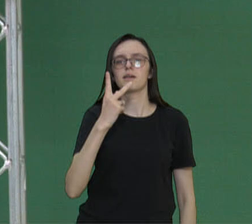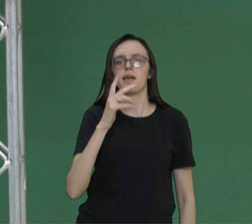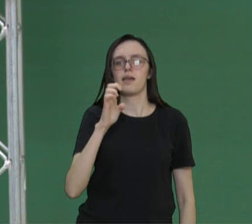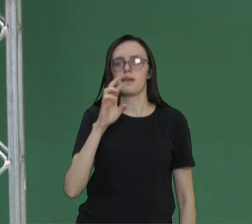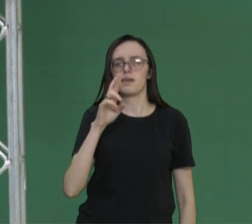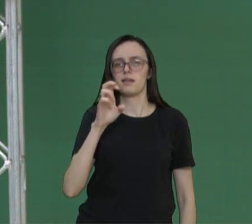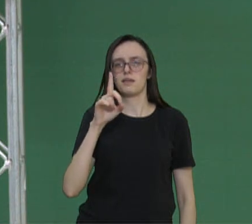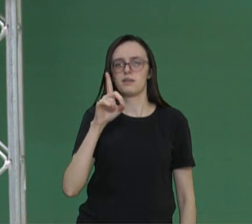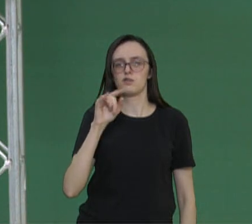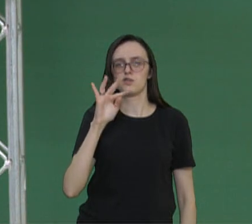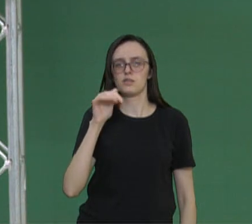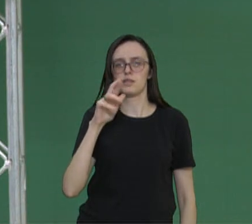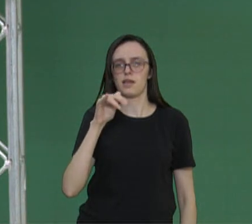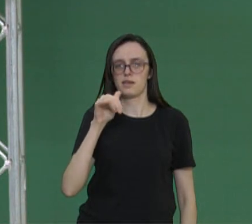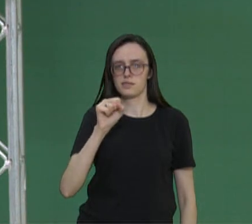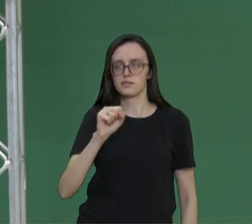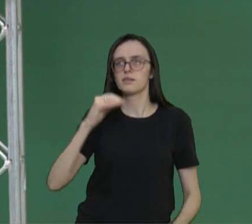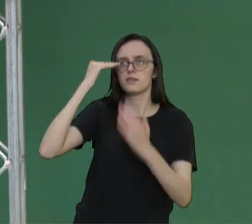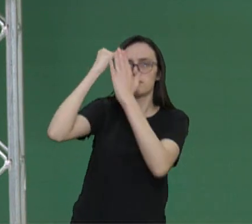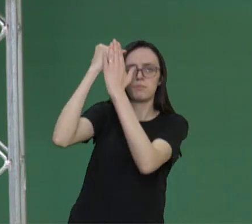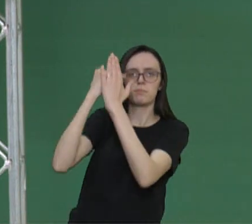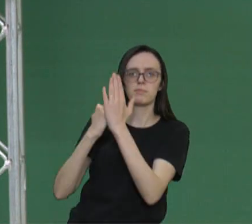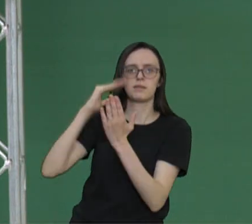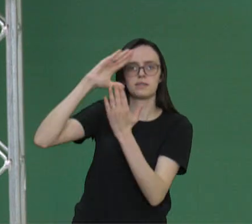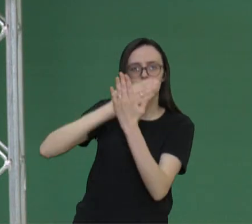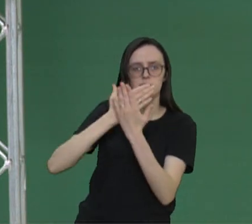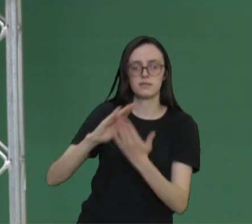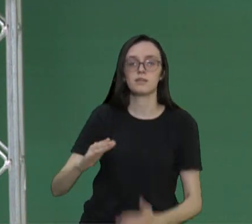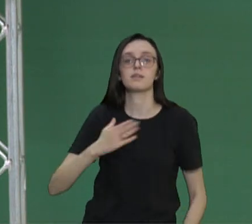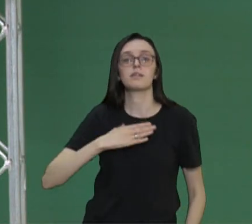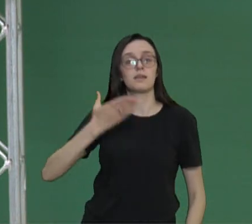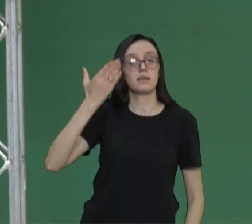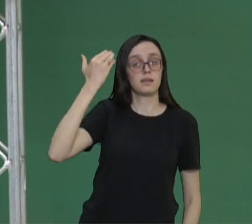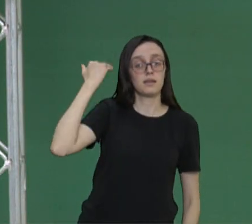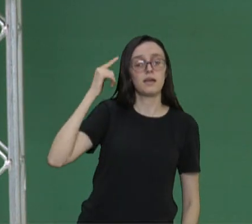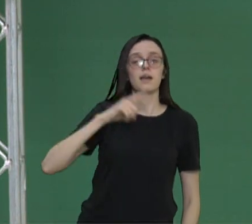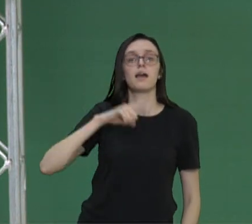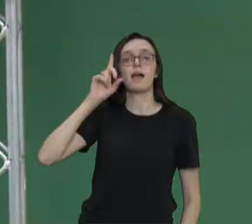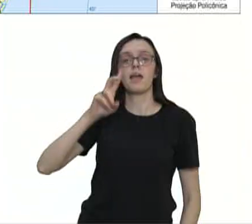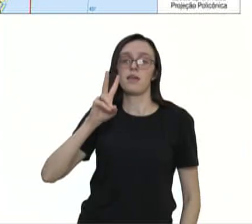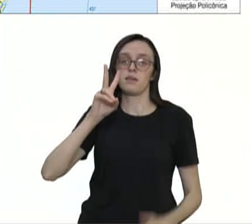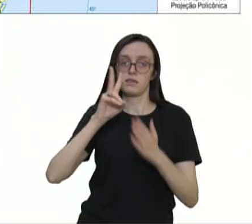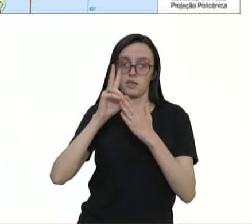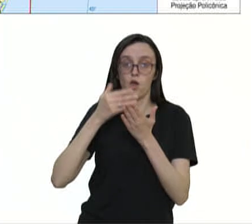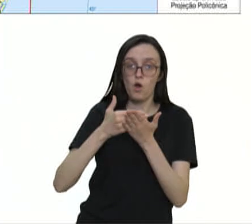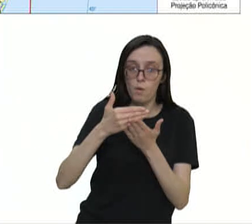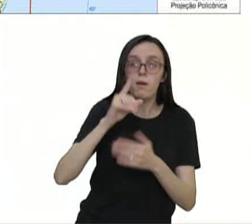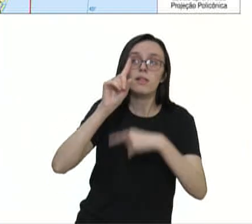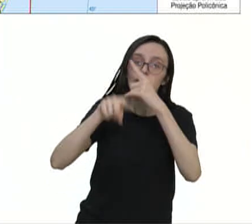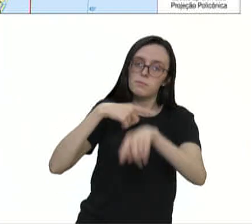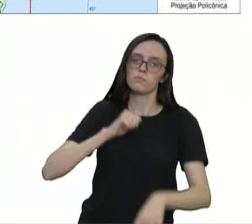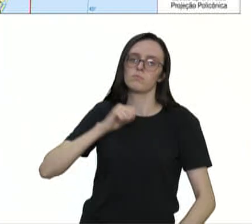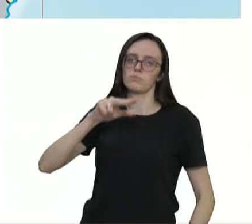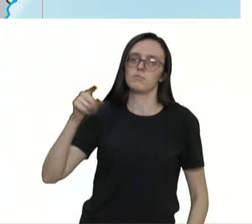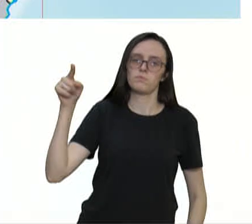região. Certo? Então, lembra lá que nós tivemos os índios inicialmente antes dos colonizadores,